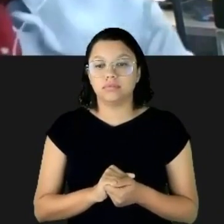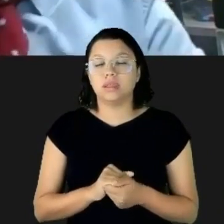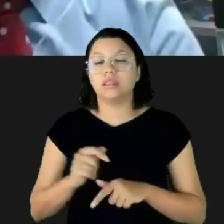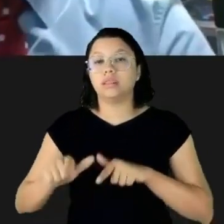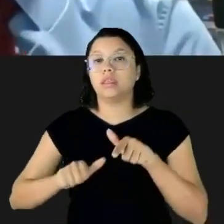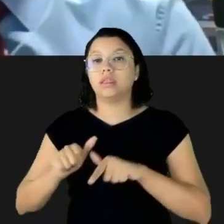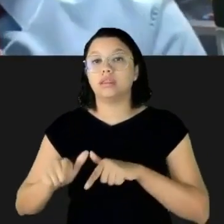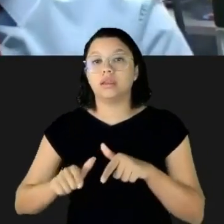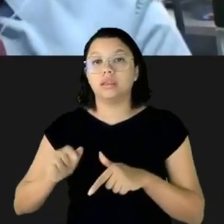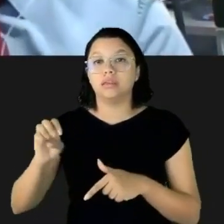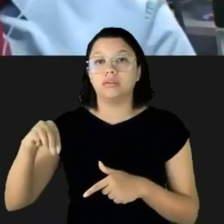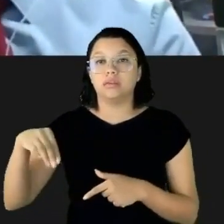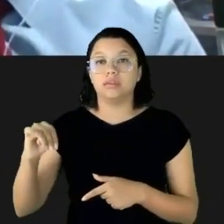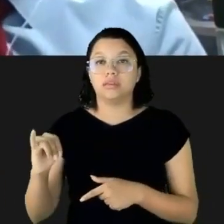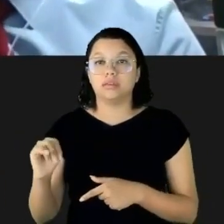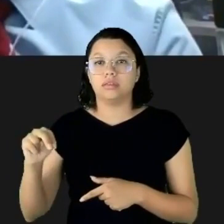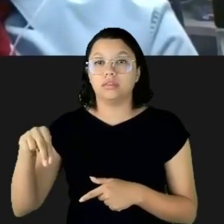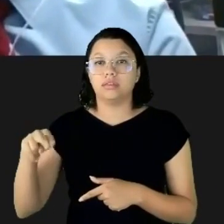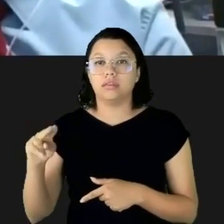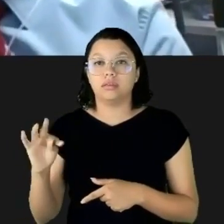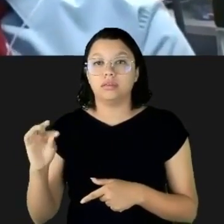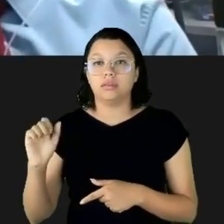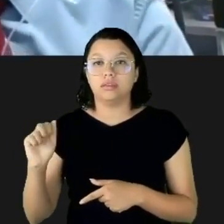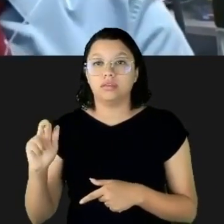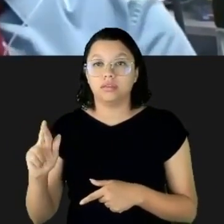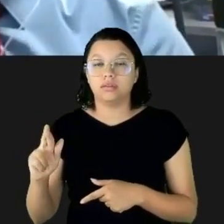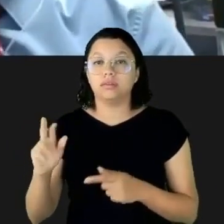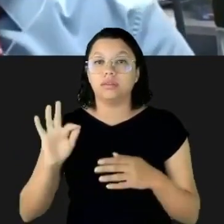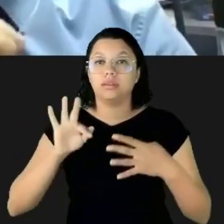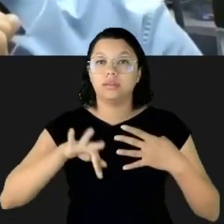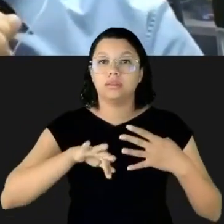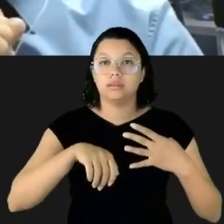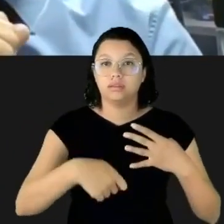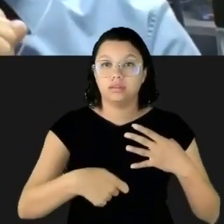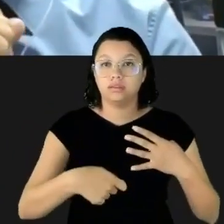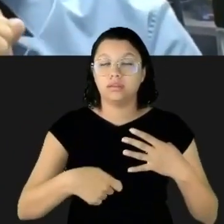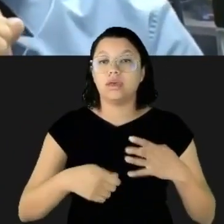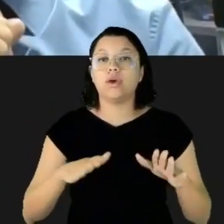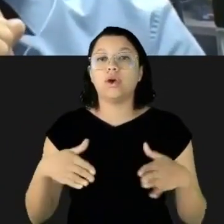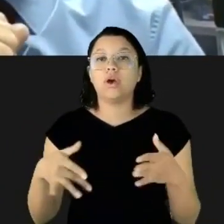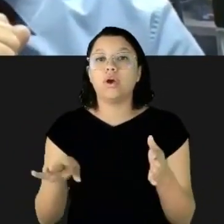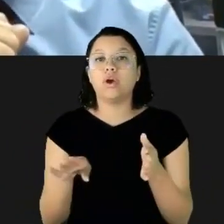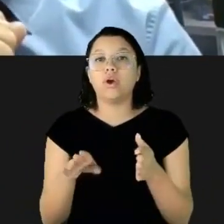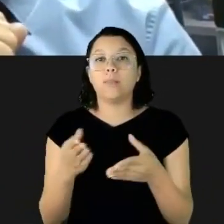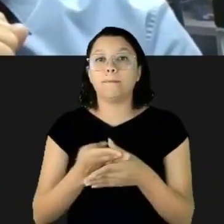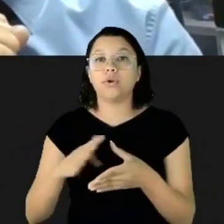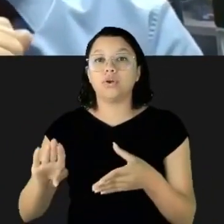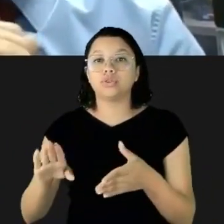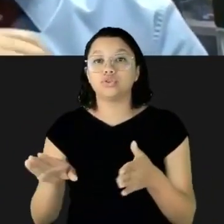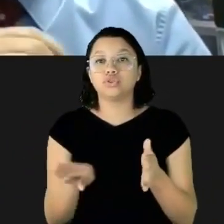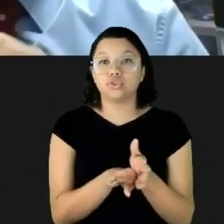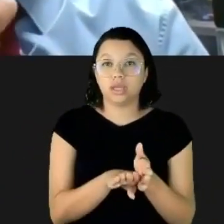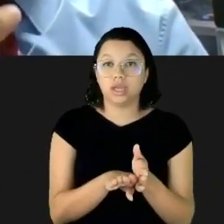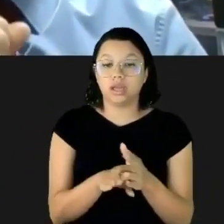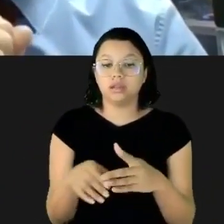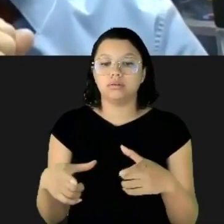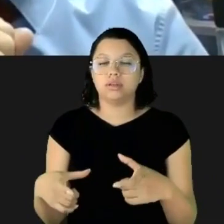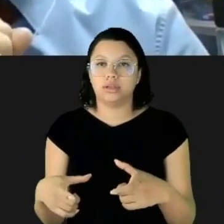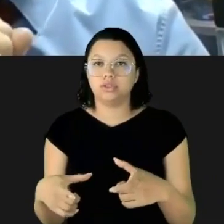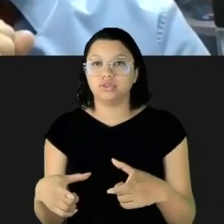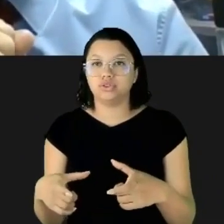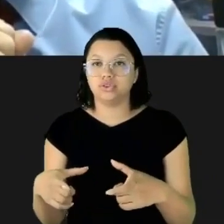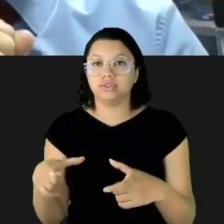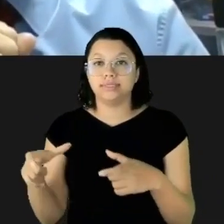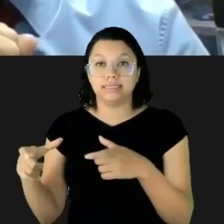na tarefa minutar sentença quando o processo chega na unidade minutar